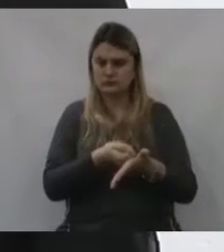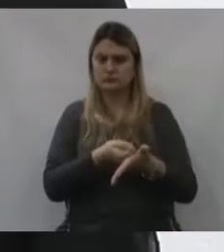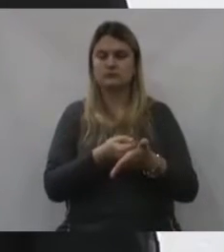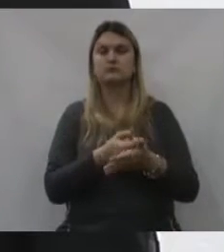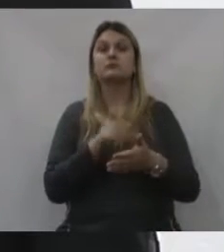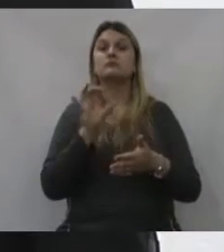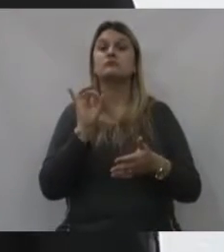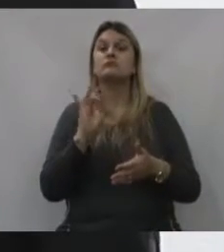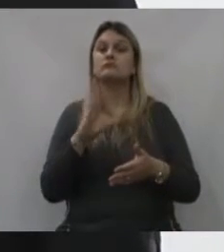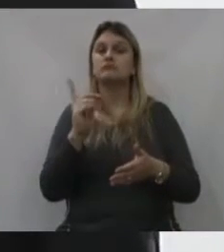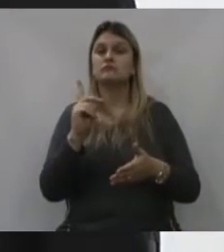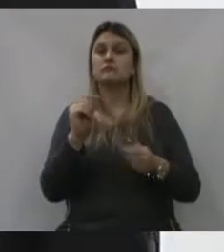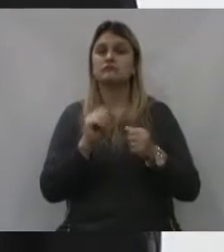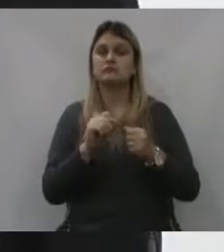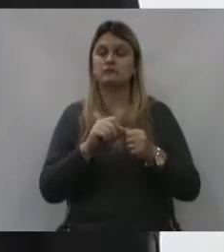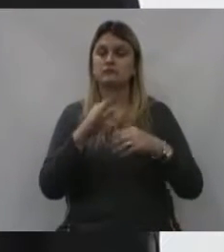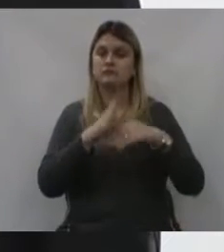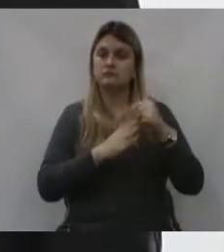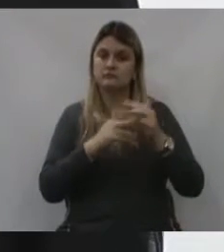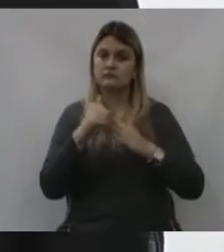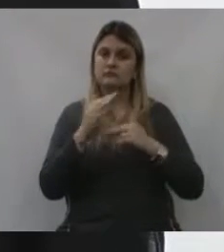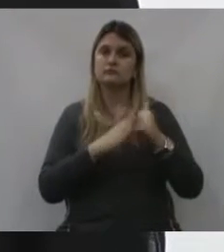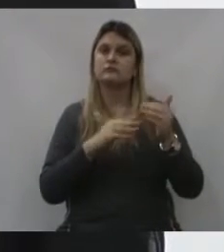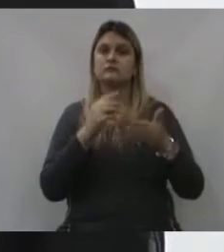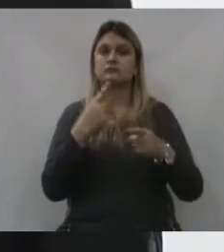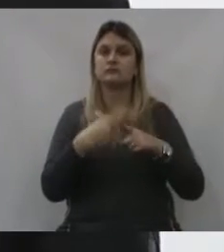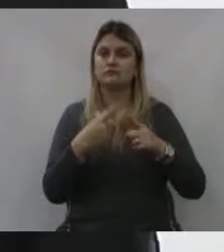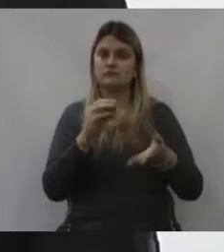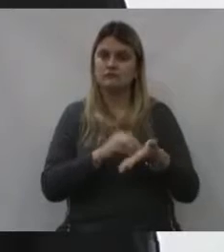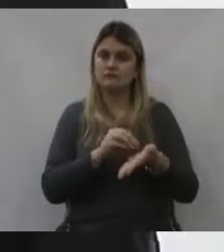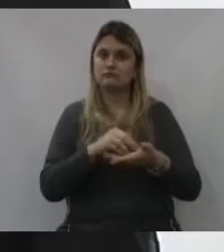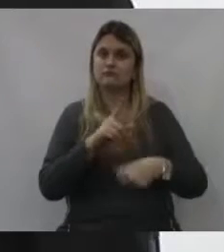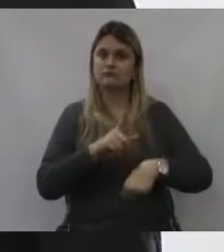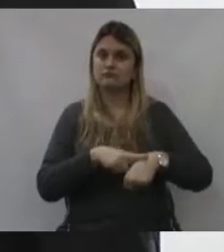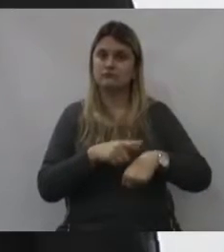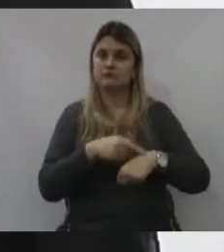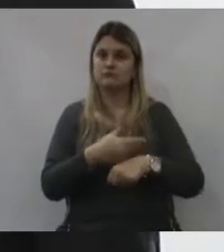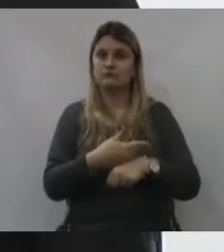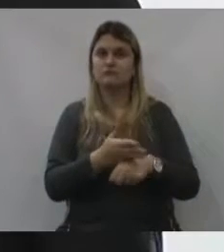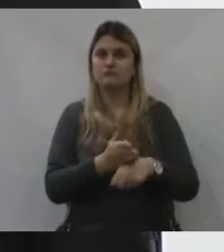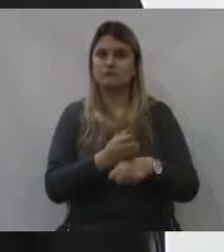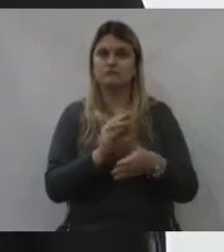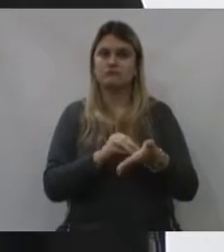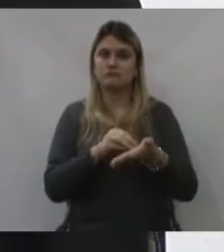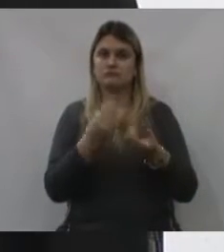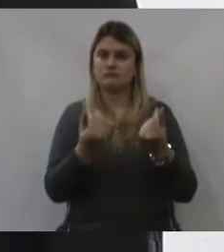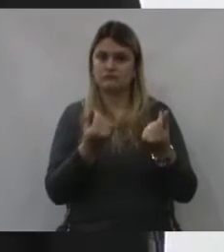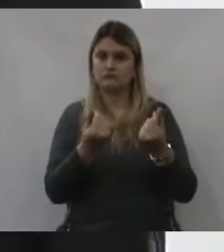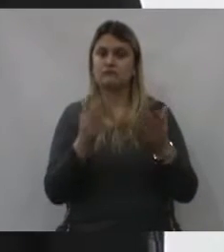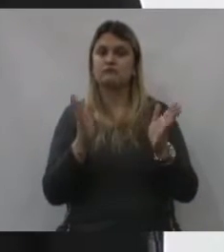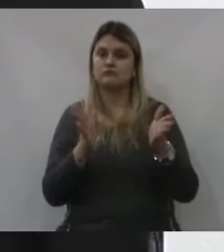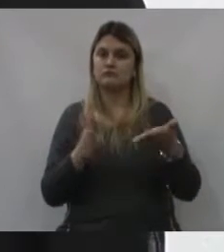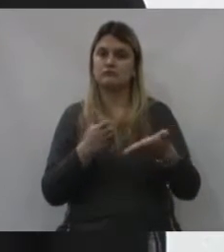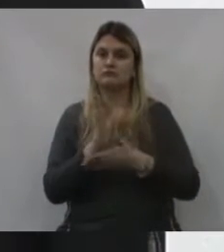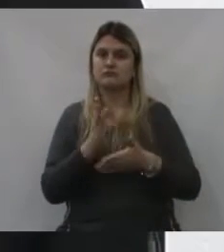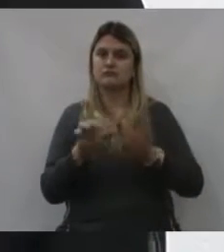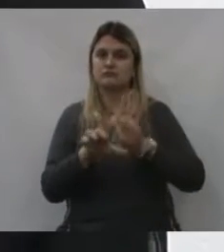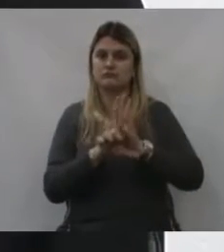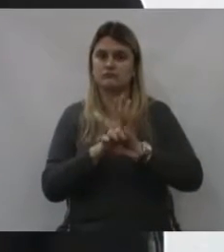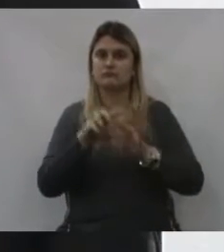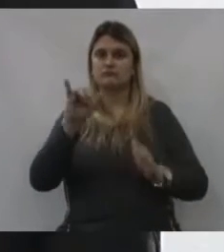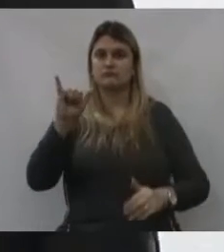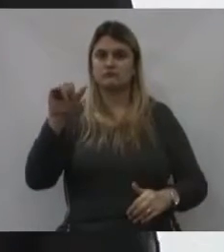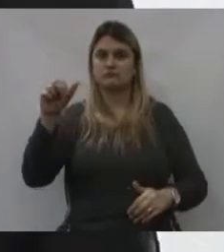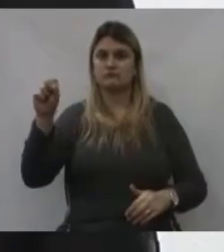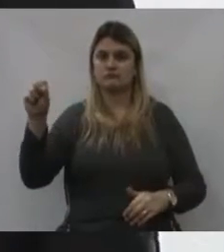tudo pago. Só não colocamos em prática em função disso, que tem que dar um tempo. Eu acho que agora aprovaram uma lei